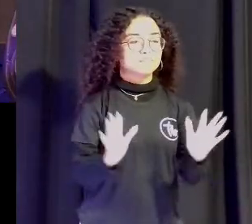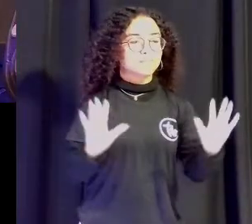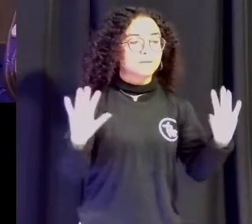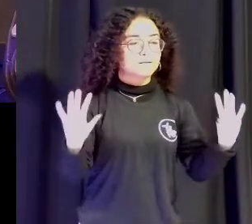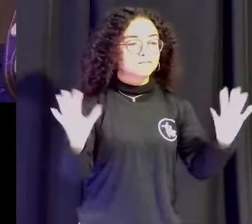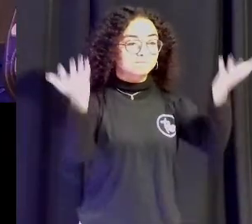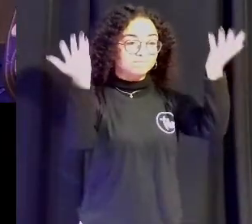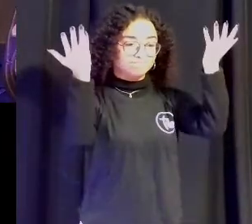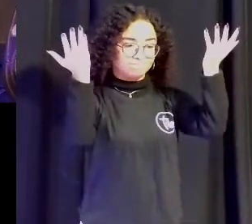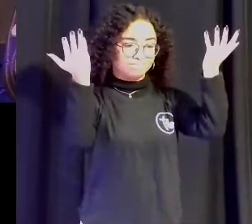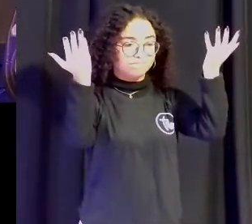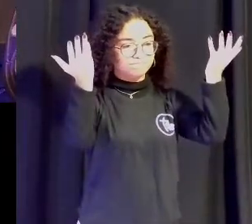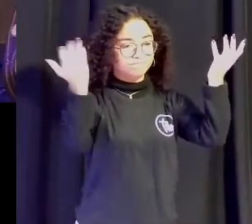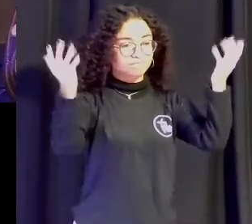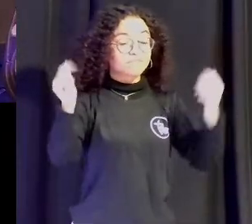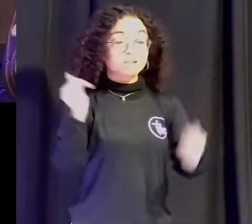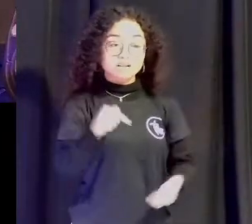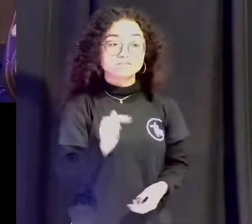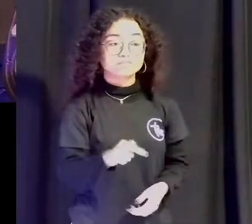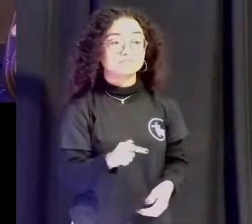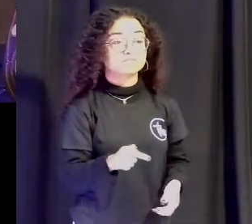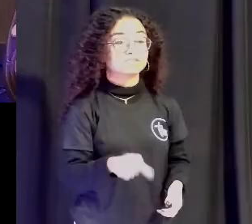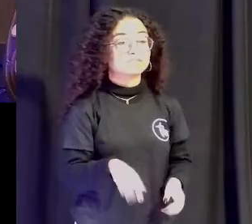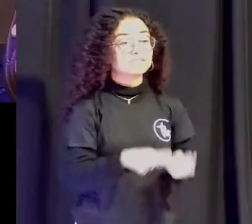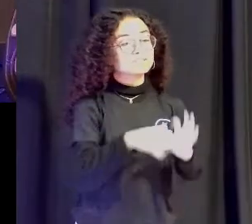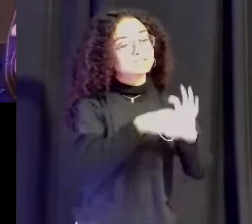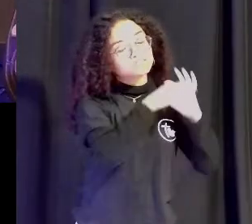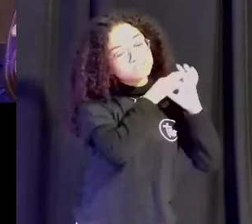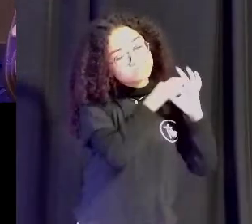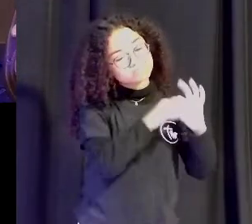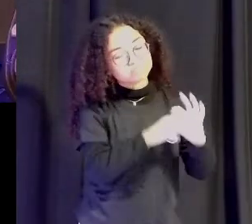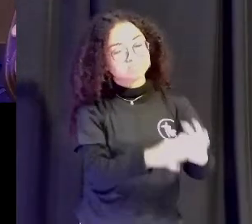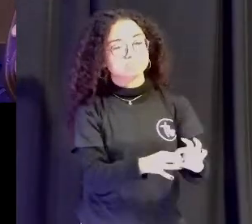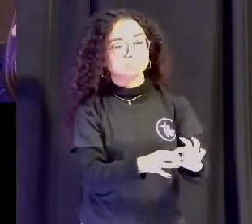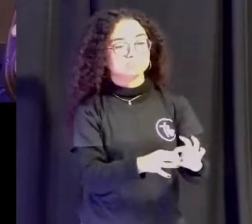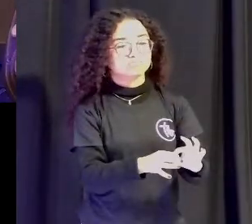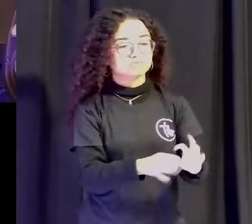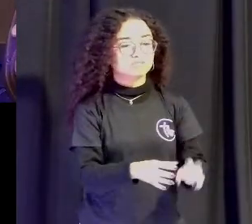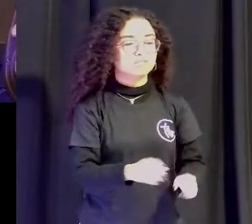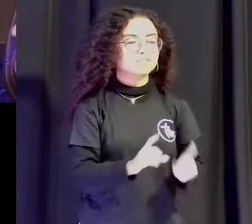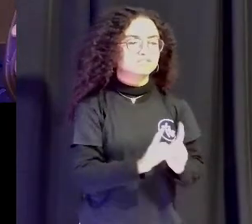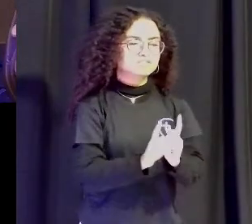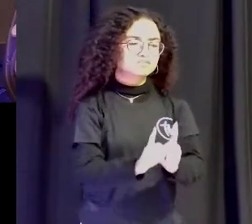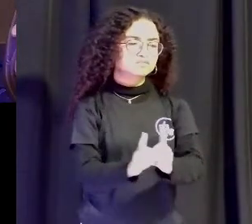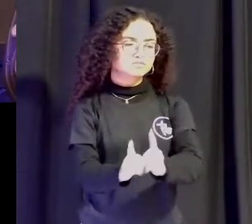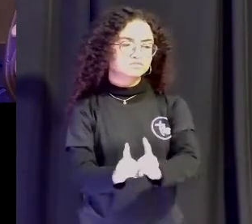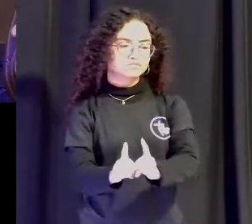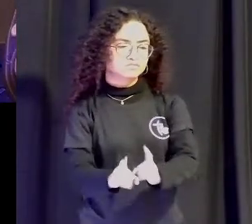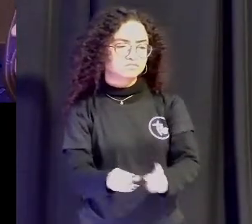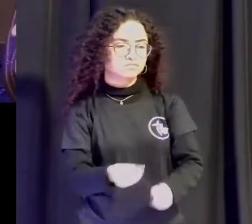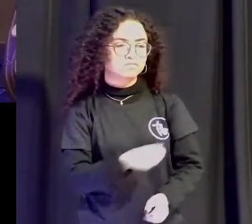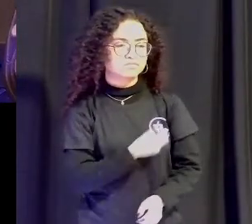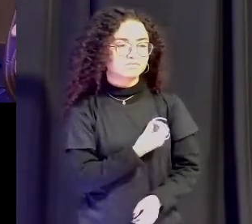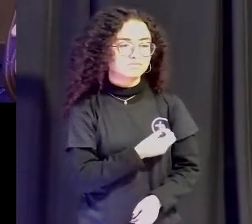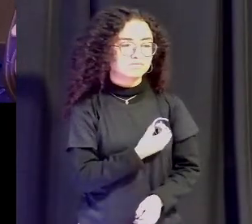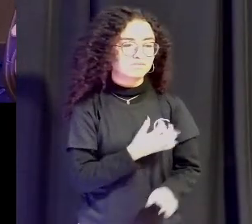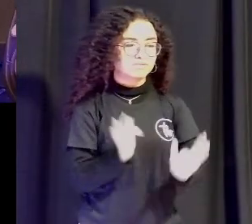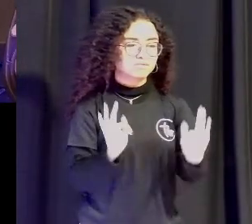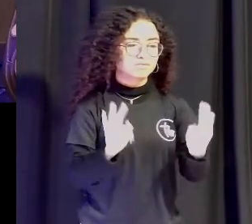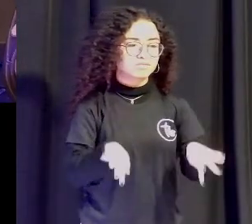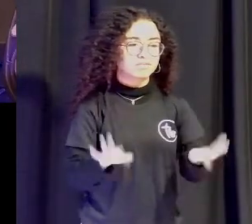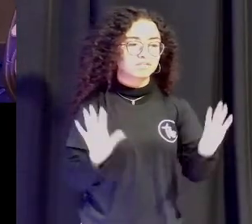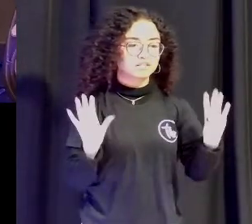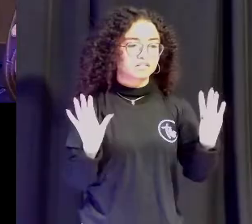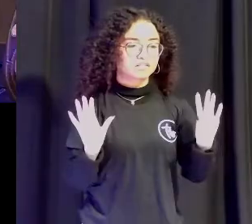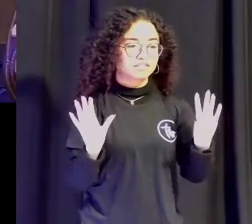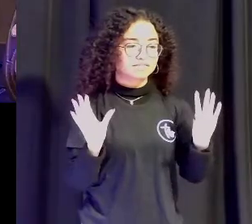nesse contexto, os discípulos estarão vivendo o final daquela